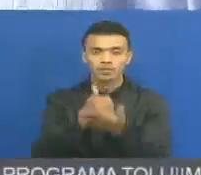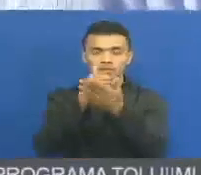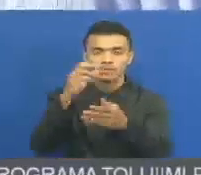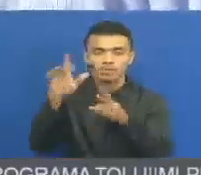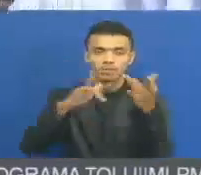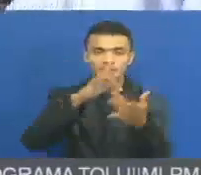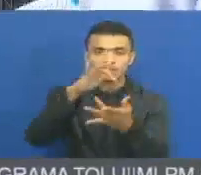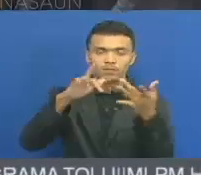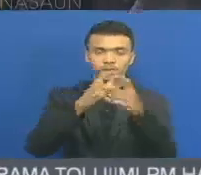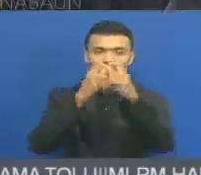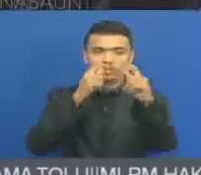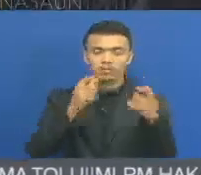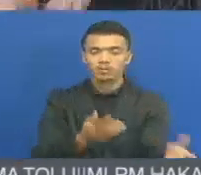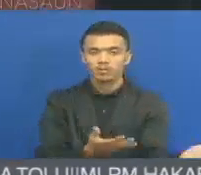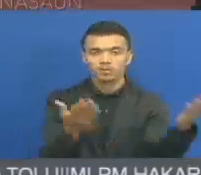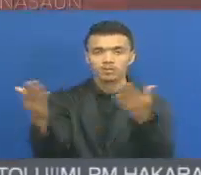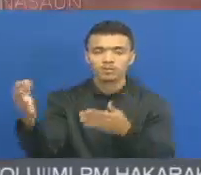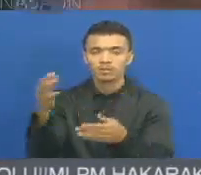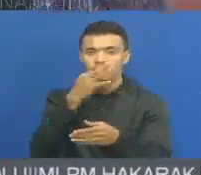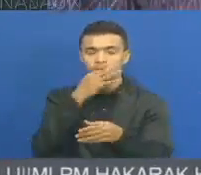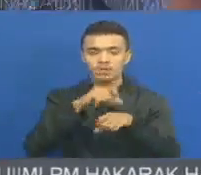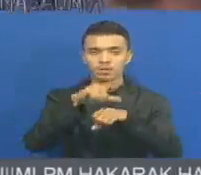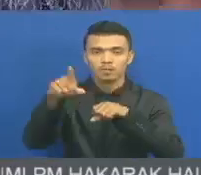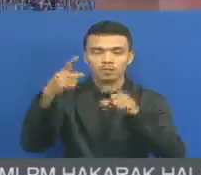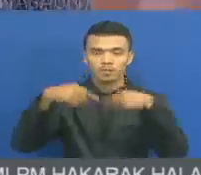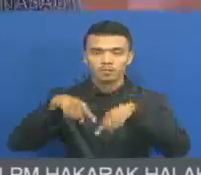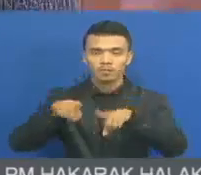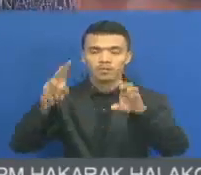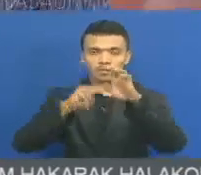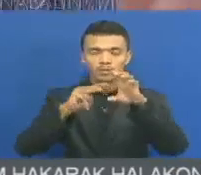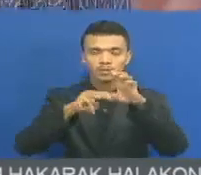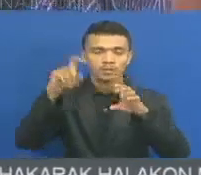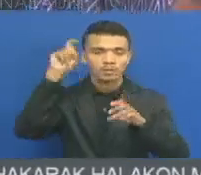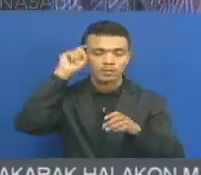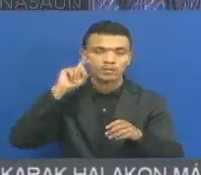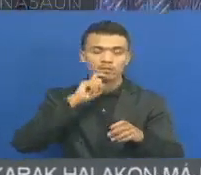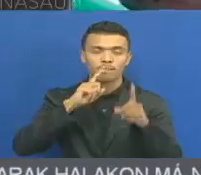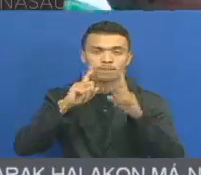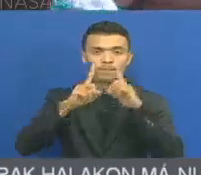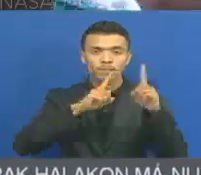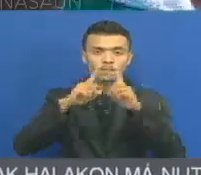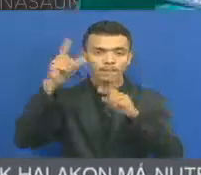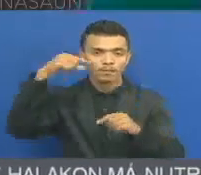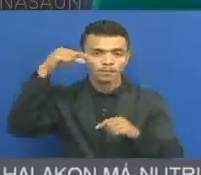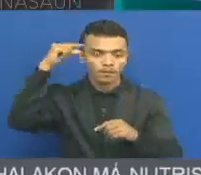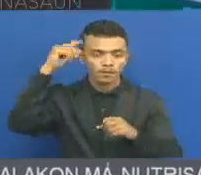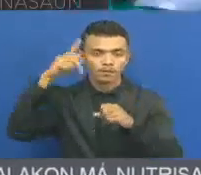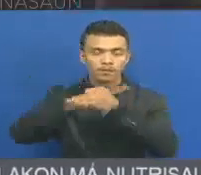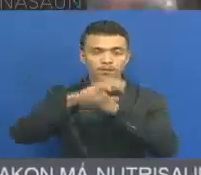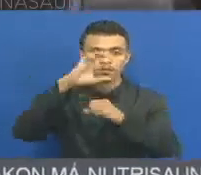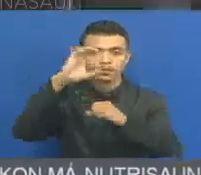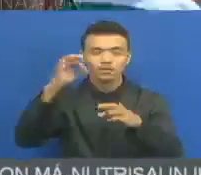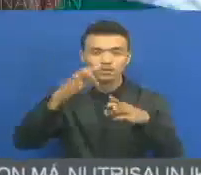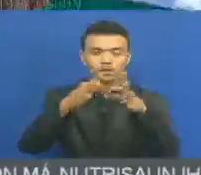transporte no transporta produto local ba mercado. Xanana Guzmão mos ateten, Governação CNRT mos se halo